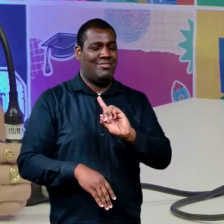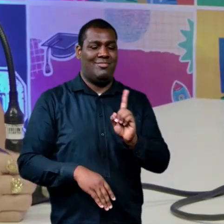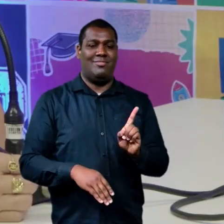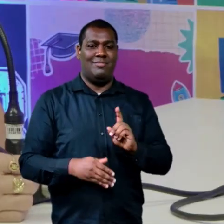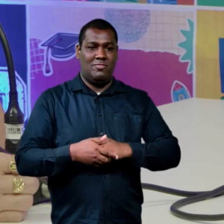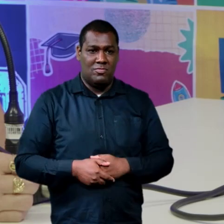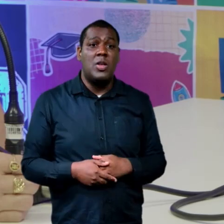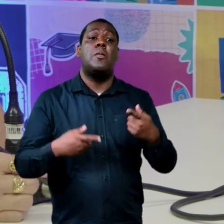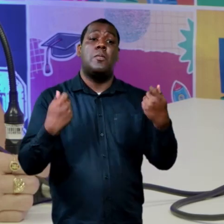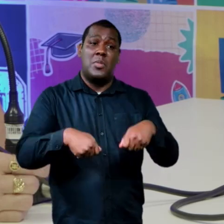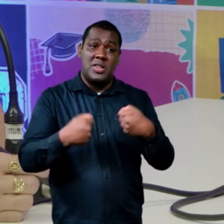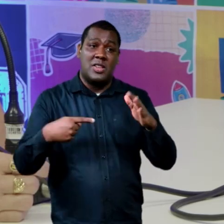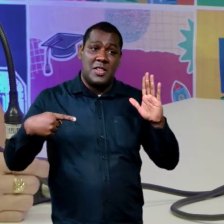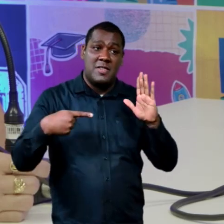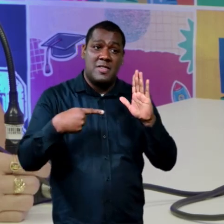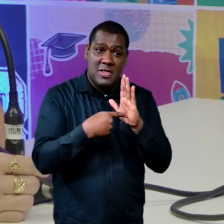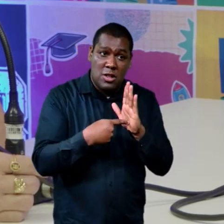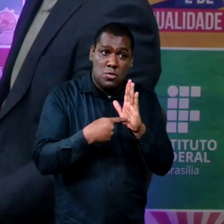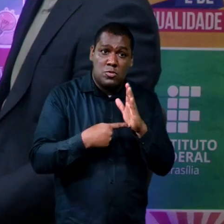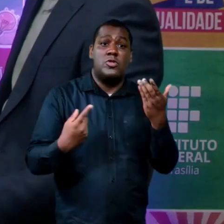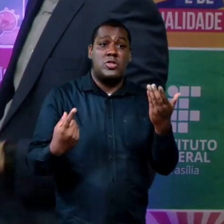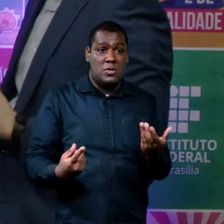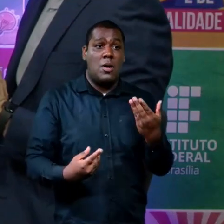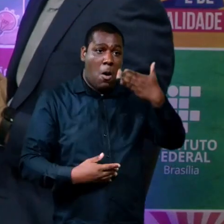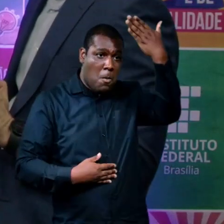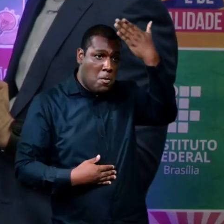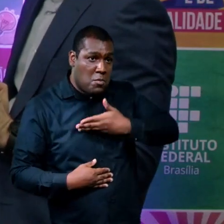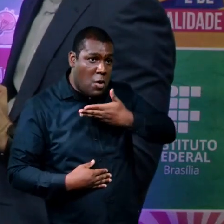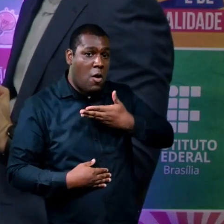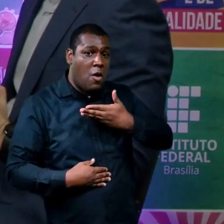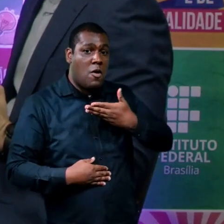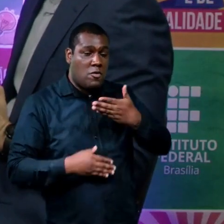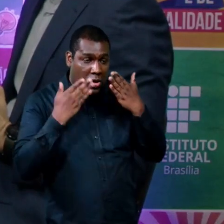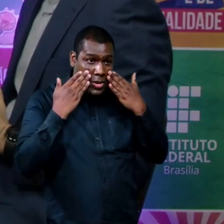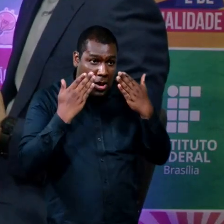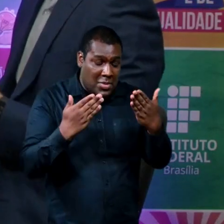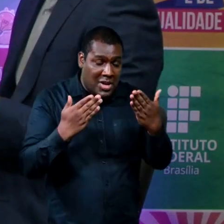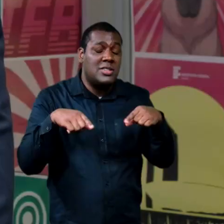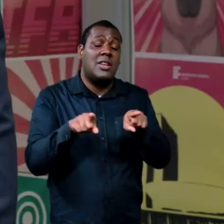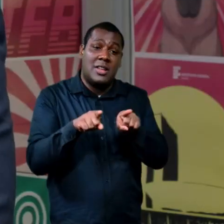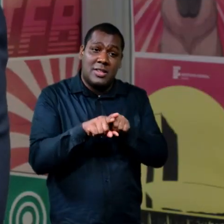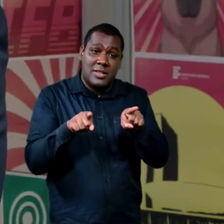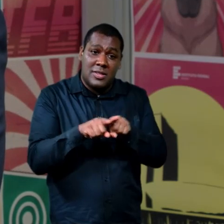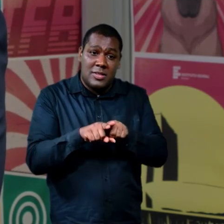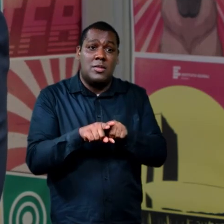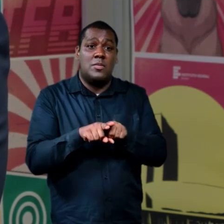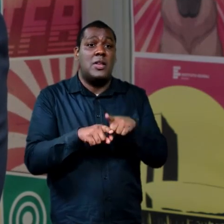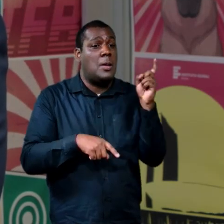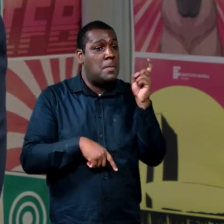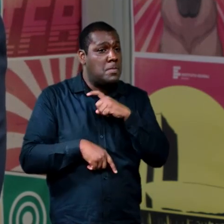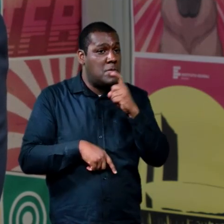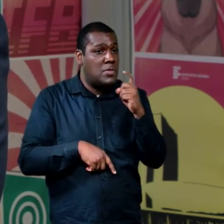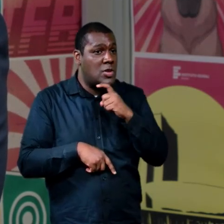elementos, veracidade e boa-fé, certo? Ah, sem dúvida que a gente está partindo do pressuposto da boa-fé. Se tem pessoas